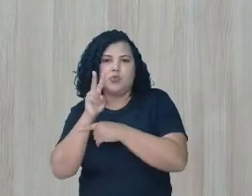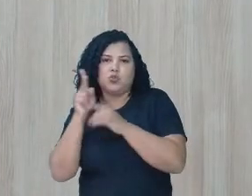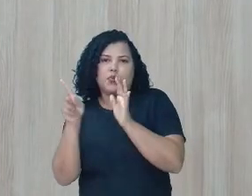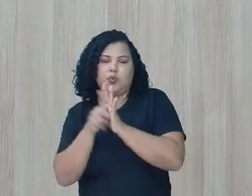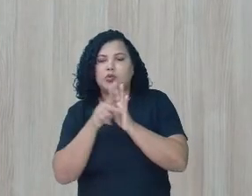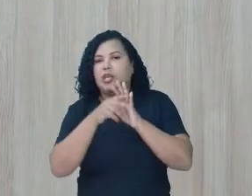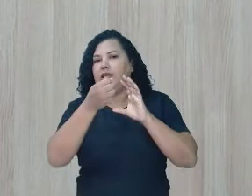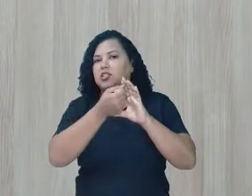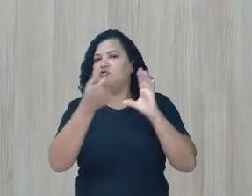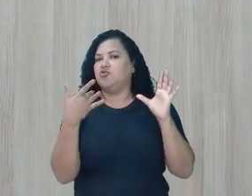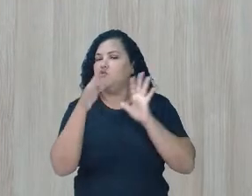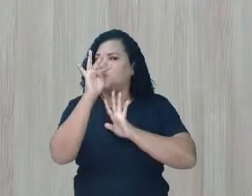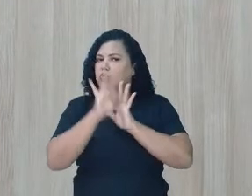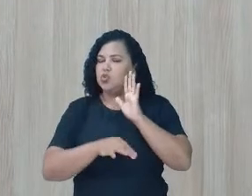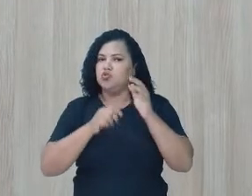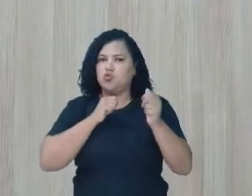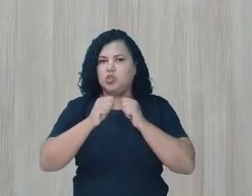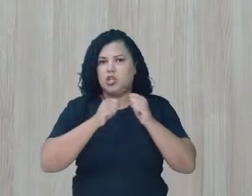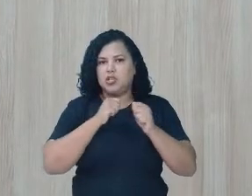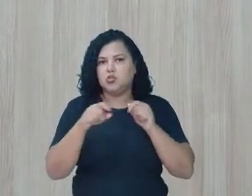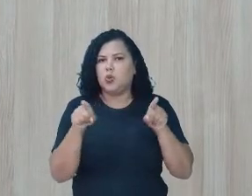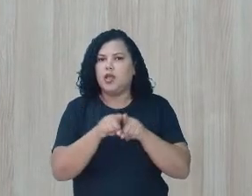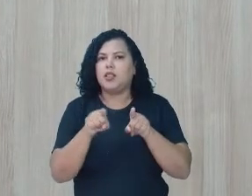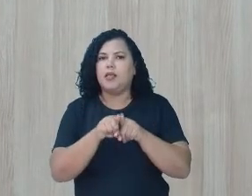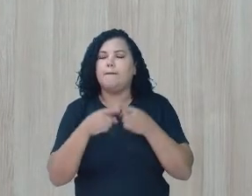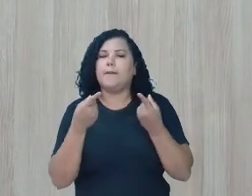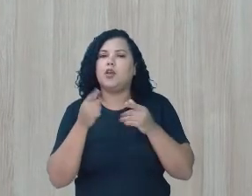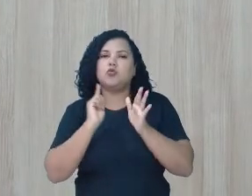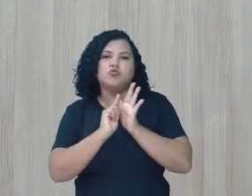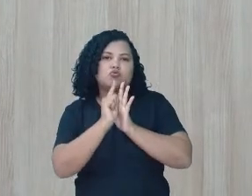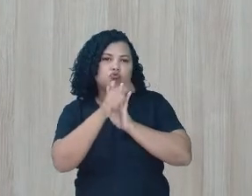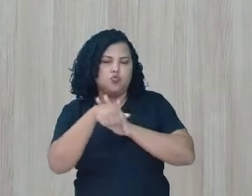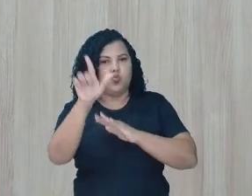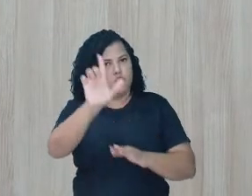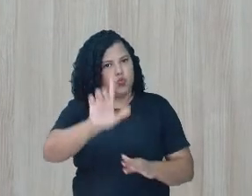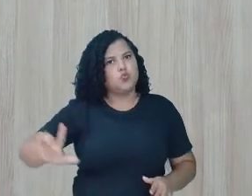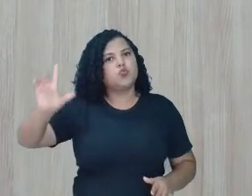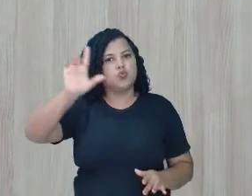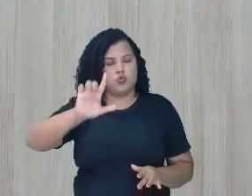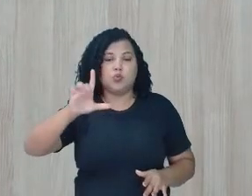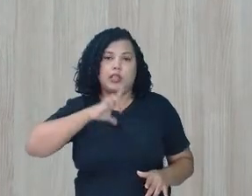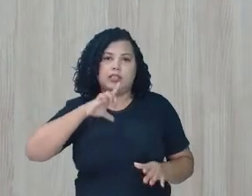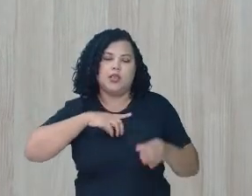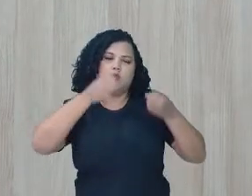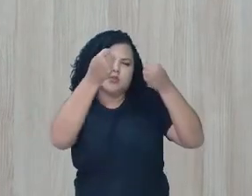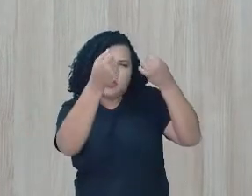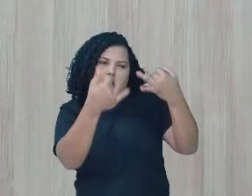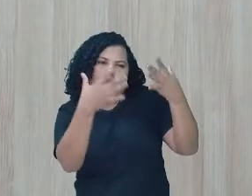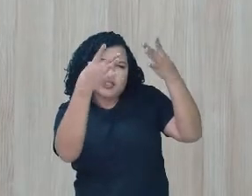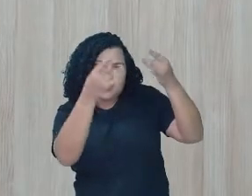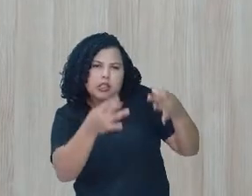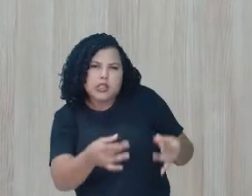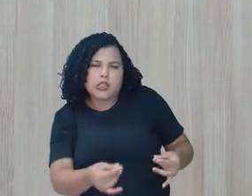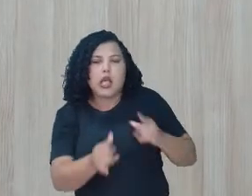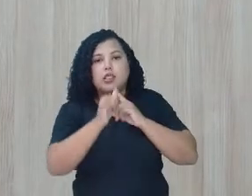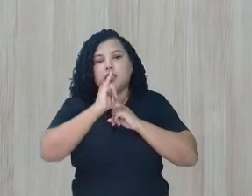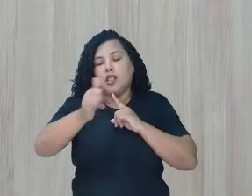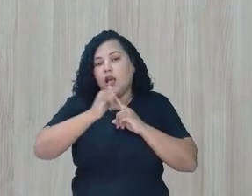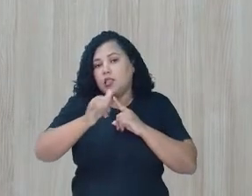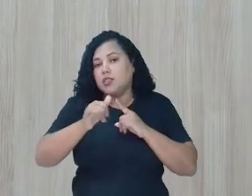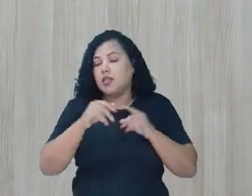as características do texto jornalístico e também do gênero literário, ou seja, eu tenho a descrição e tenho a narrativa